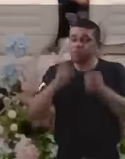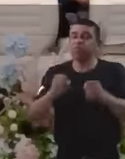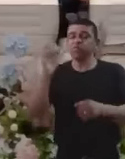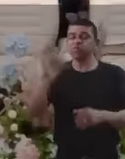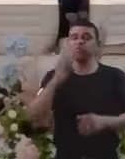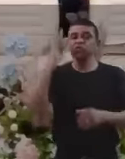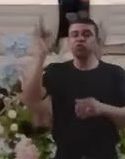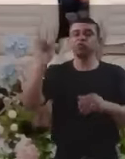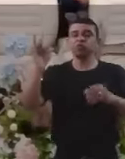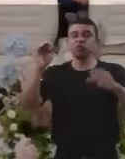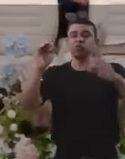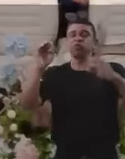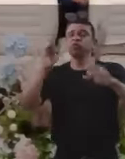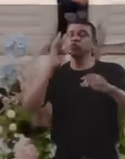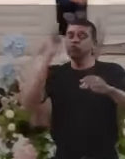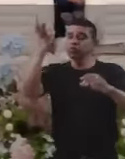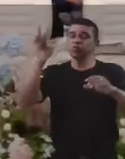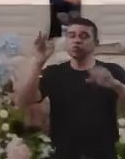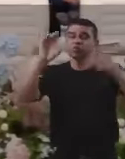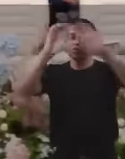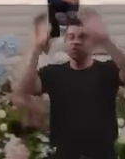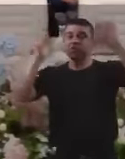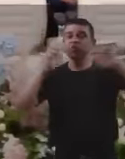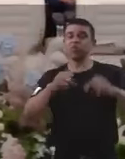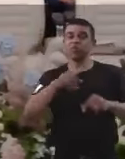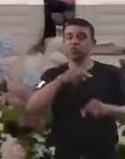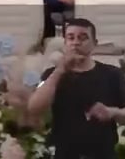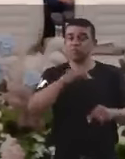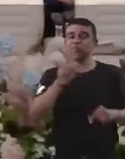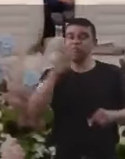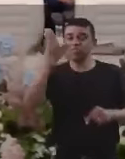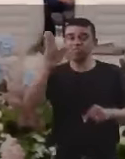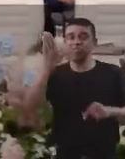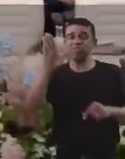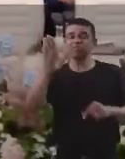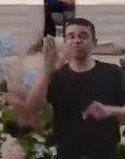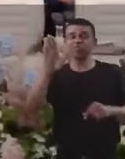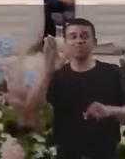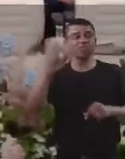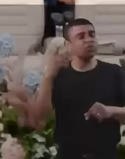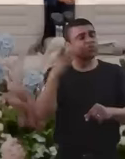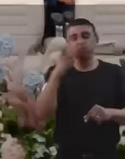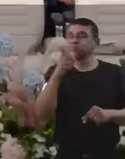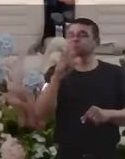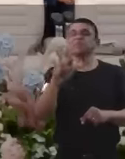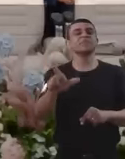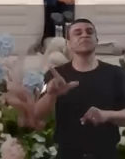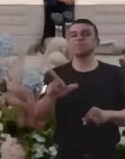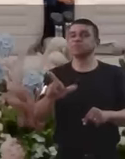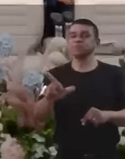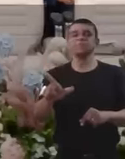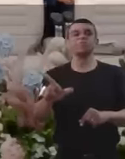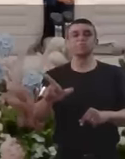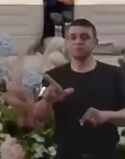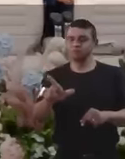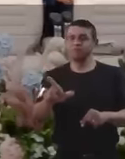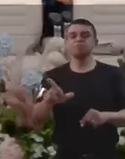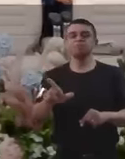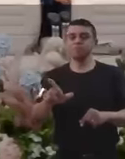Jesus está discipulando seus discípulos, não. Isso aqui não é para qualquer um, é para quem